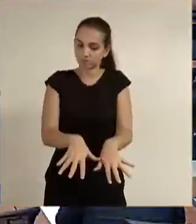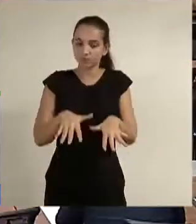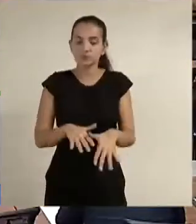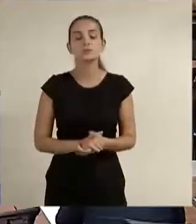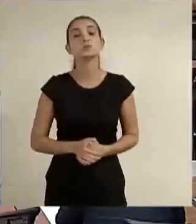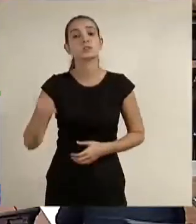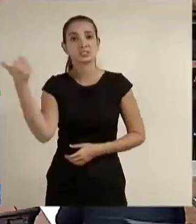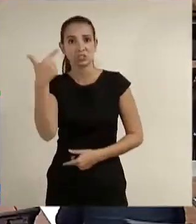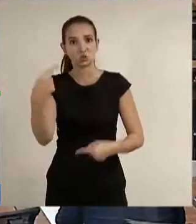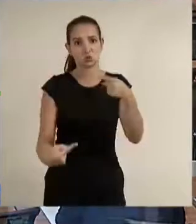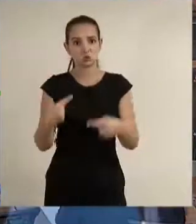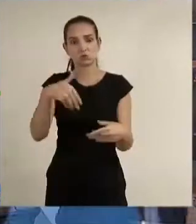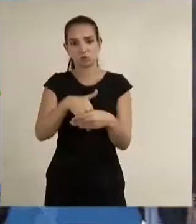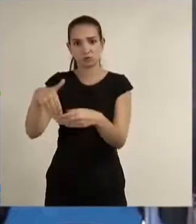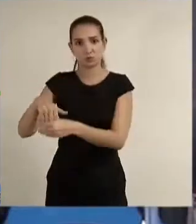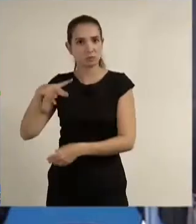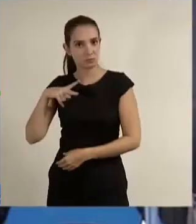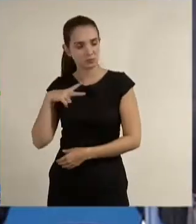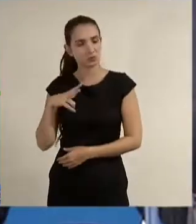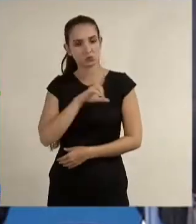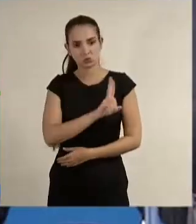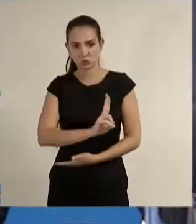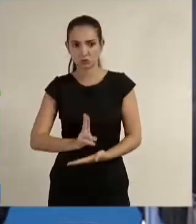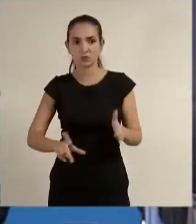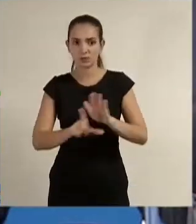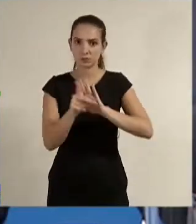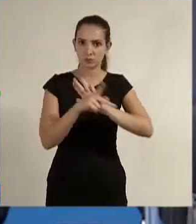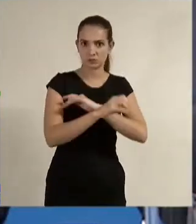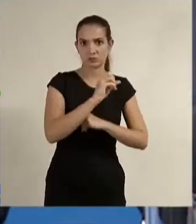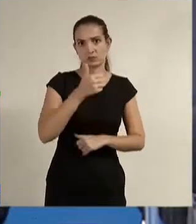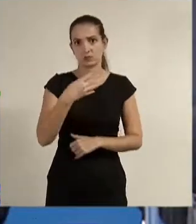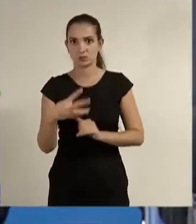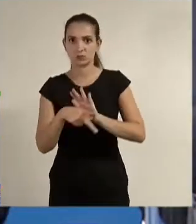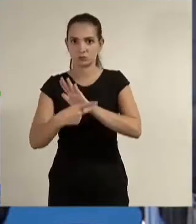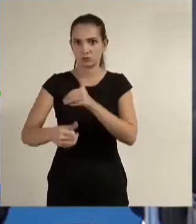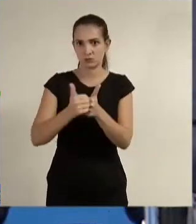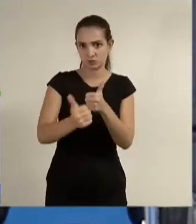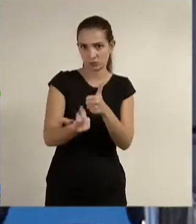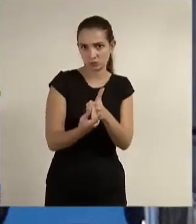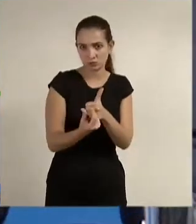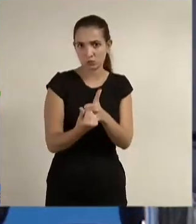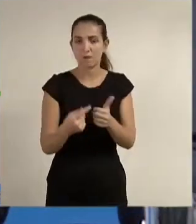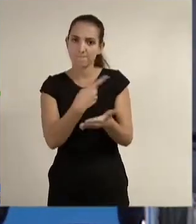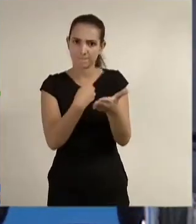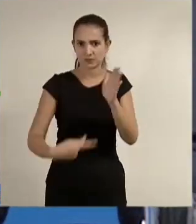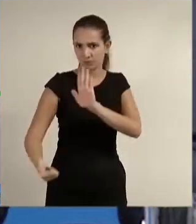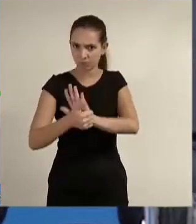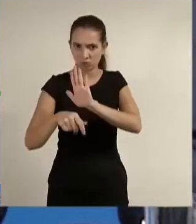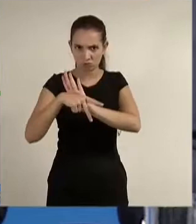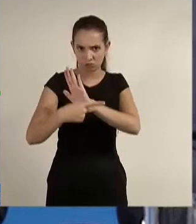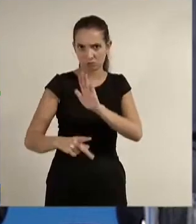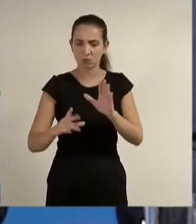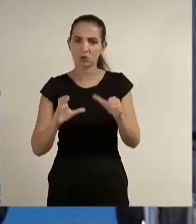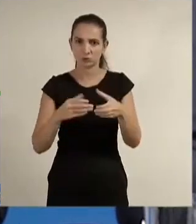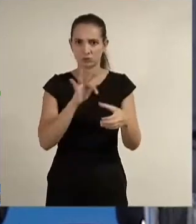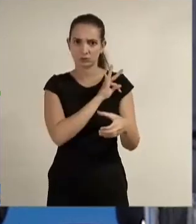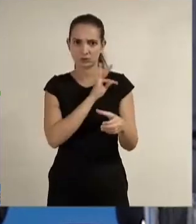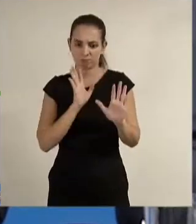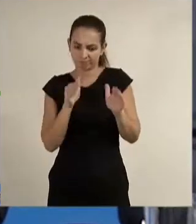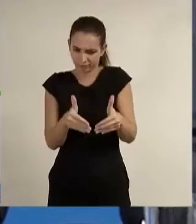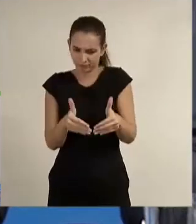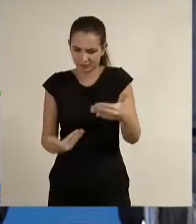segunda discussão e votação nominal, projeto de lei número 014, de autoria do Tribunal de Contas. Parecer favorável da Comissão de Serviço Público,